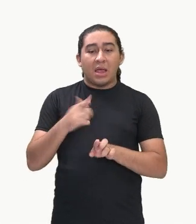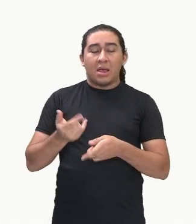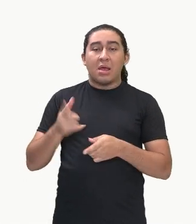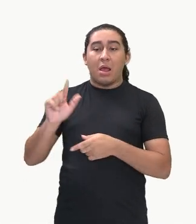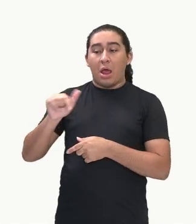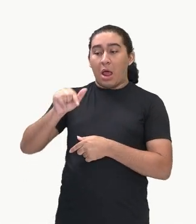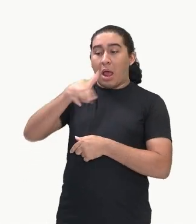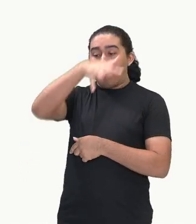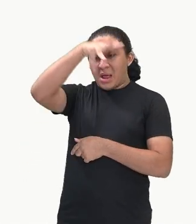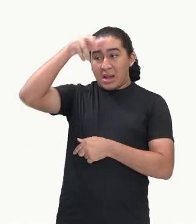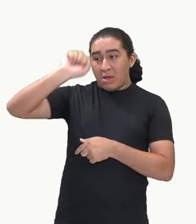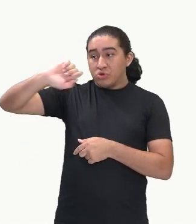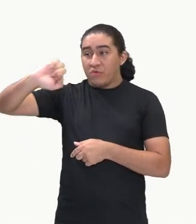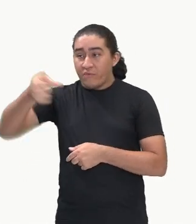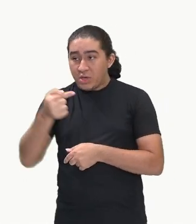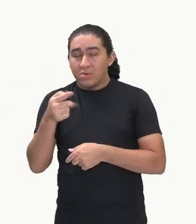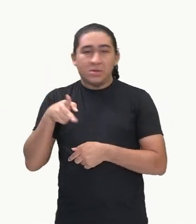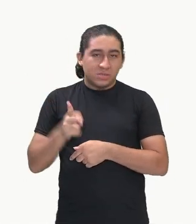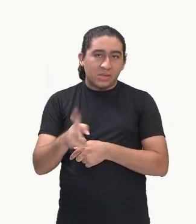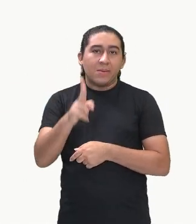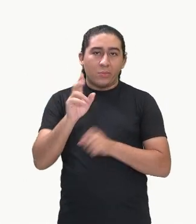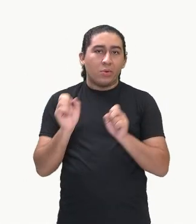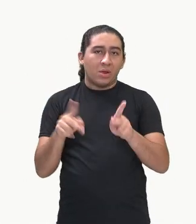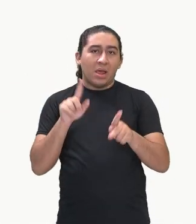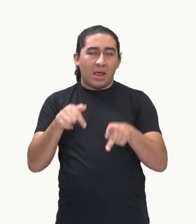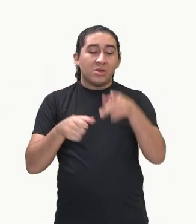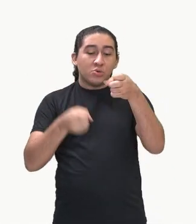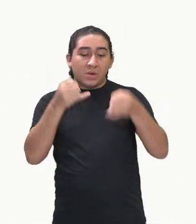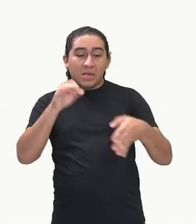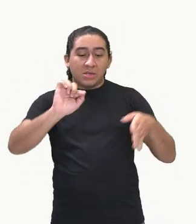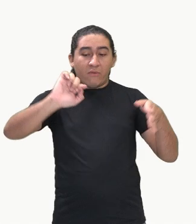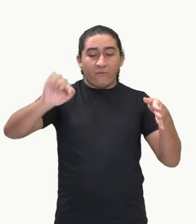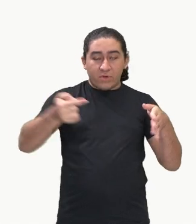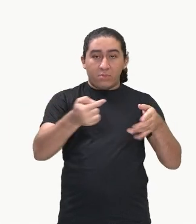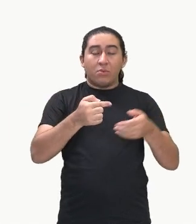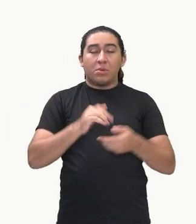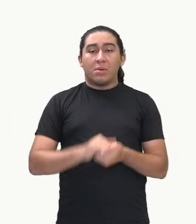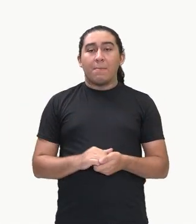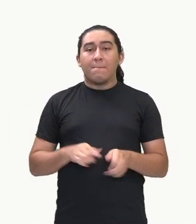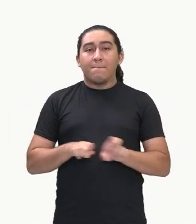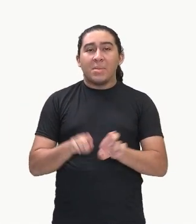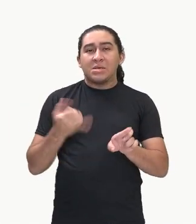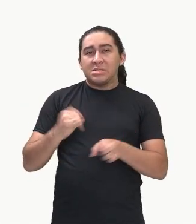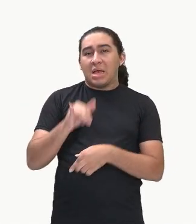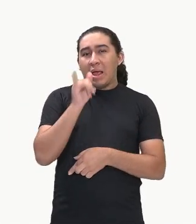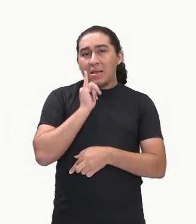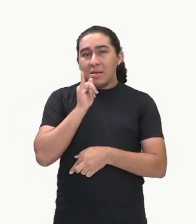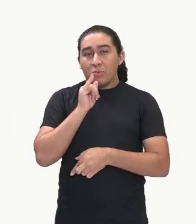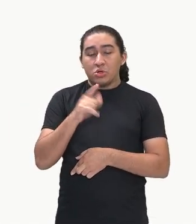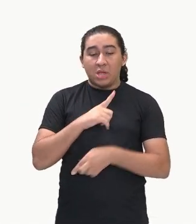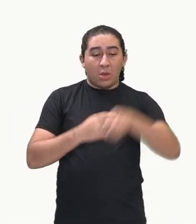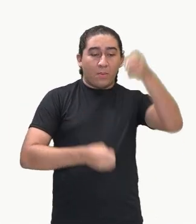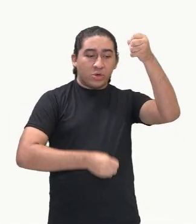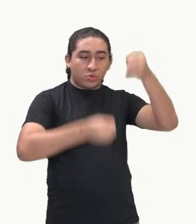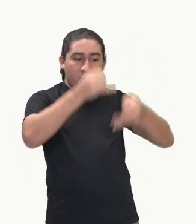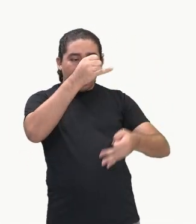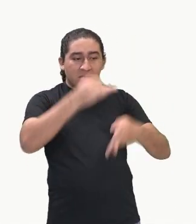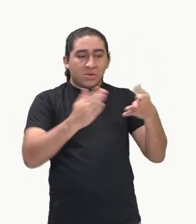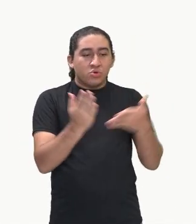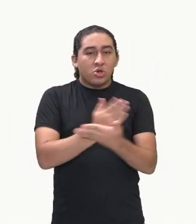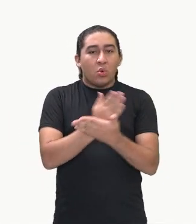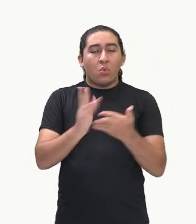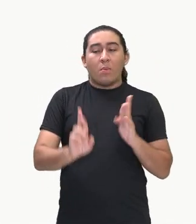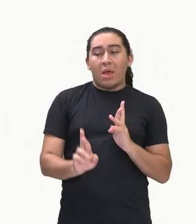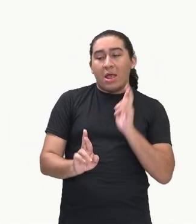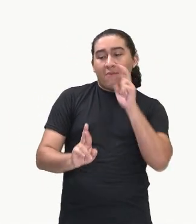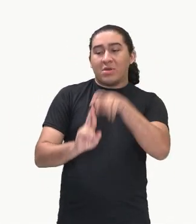vai estar intercalada essa explicação. Mas, quando se dá uma explicação de um termo